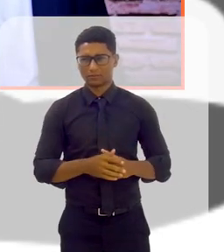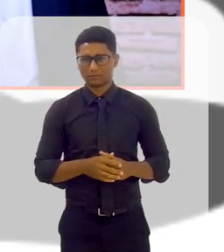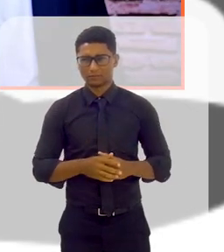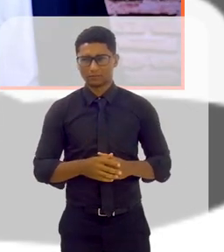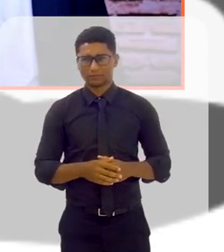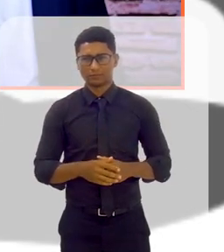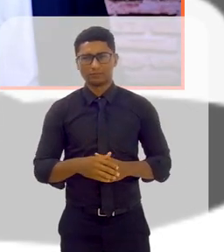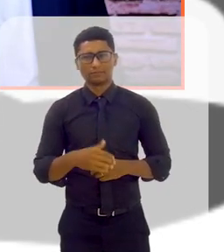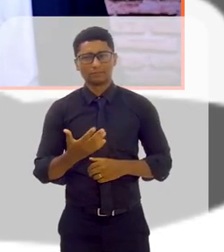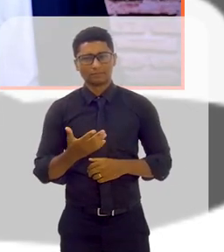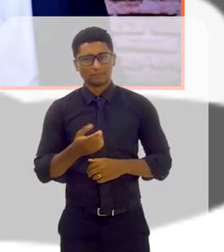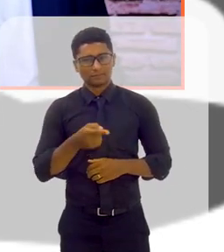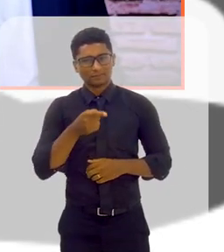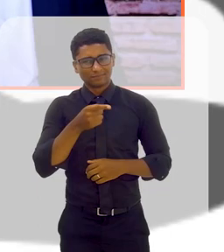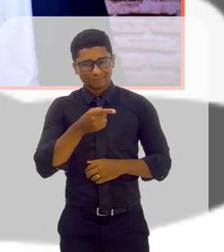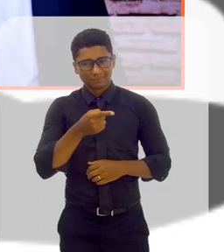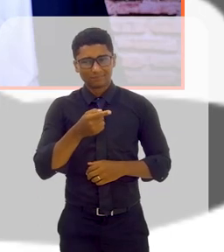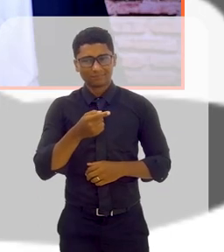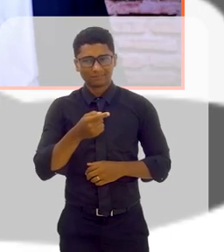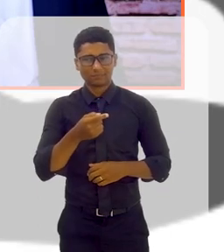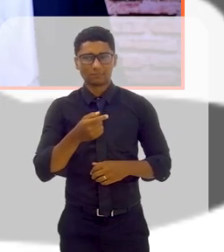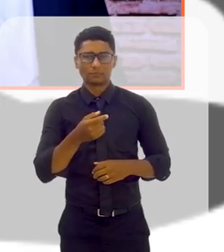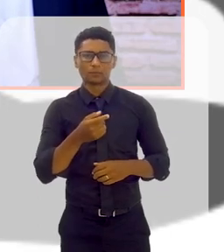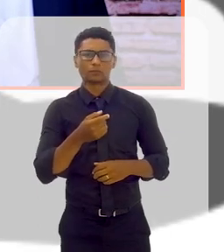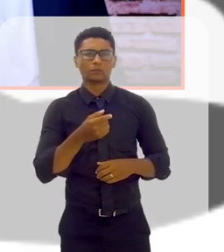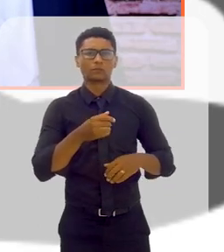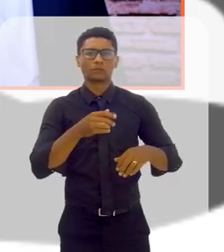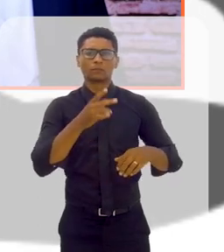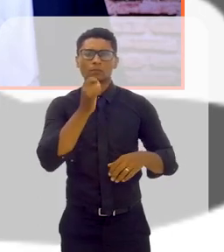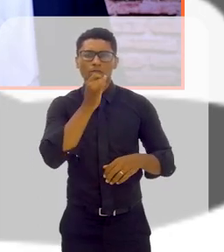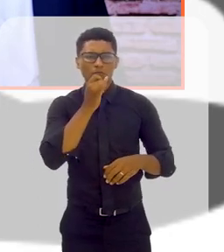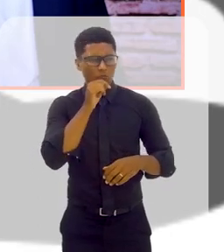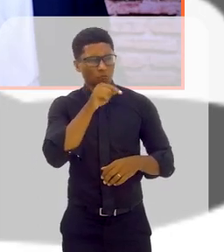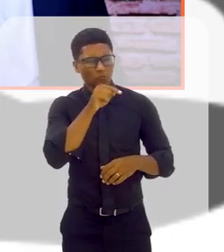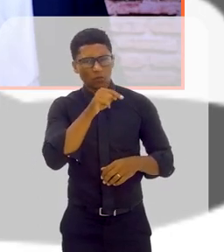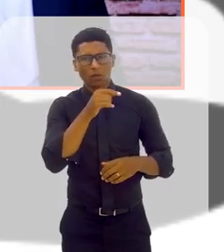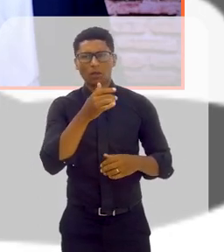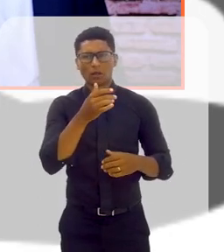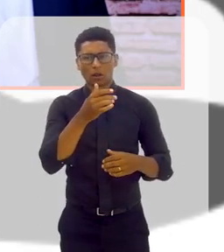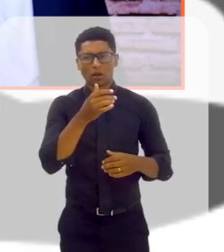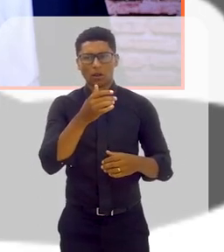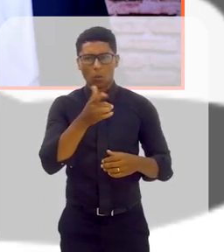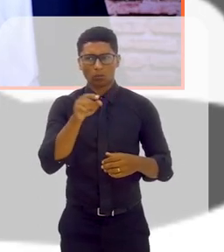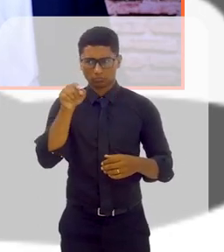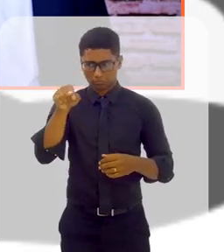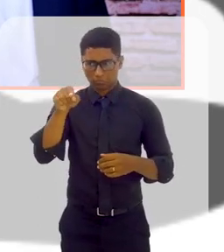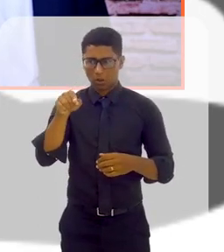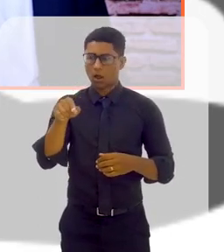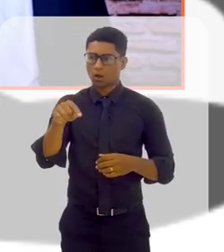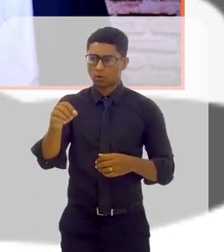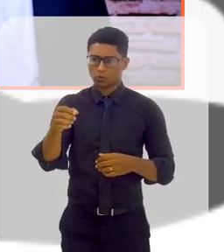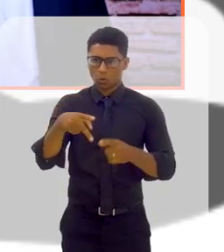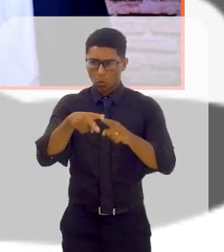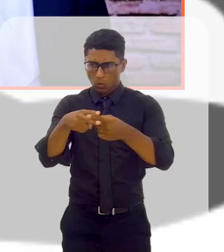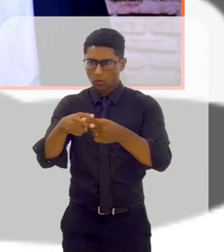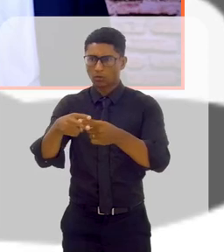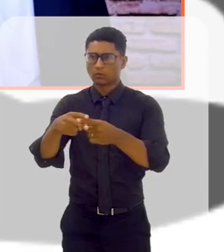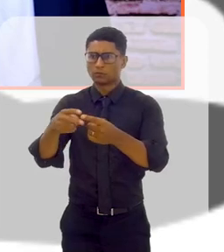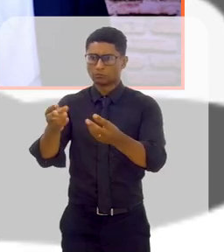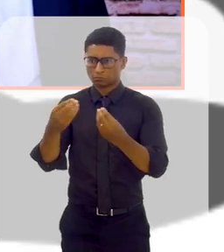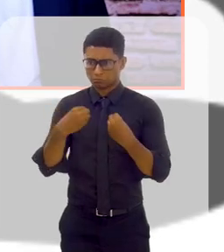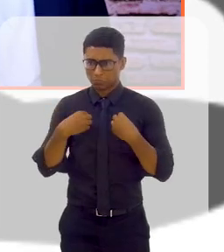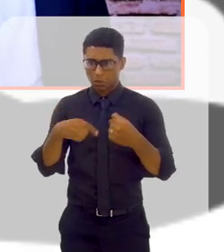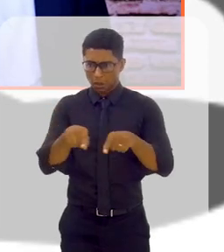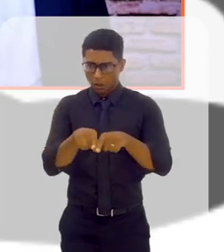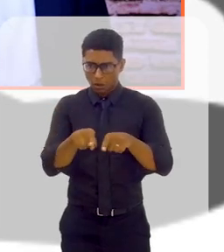beneficiar porque ele vai ter um pequeno risco ou alguma avaria que não vai interferir com seu funcionamento e entregando o meu esse preço ainda fica